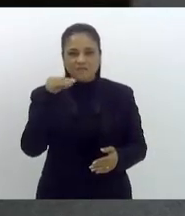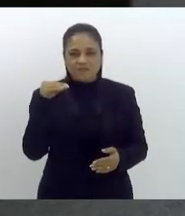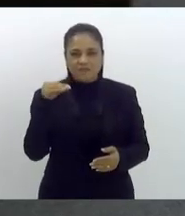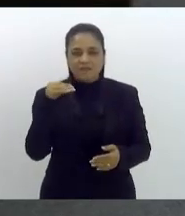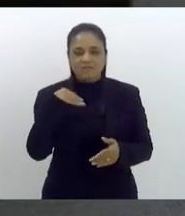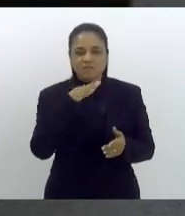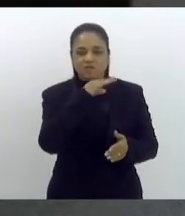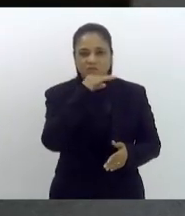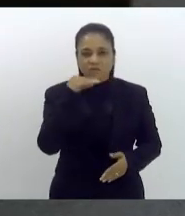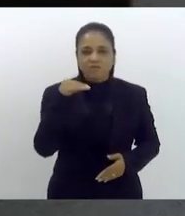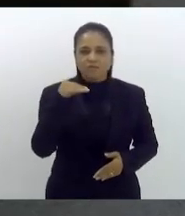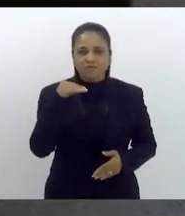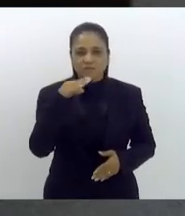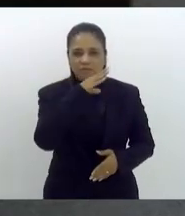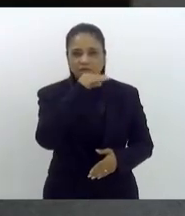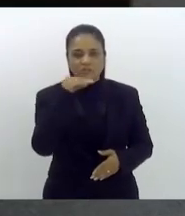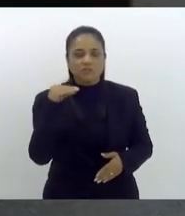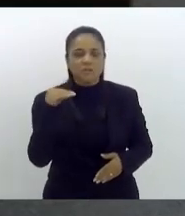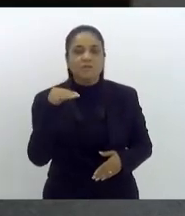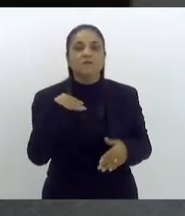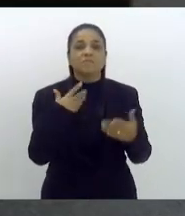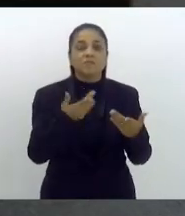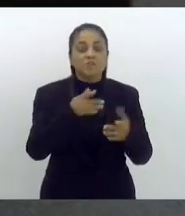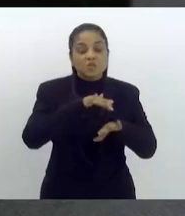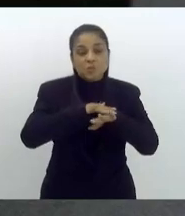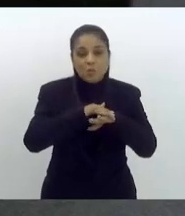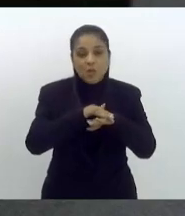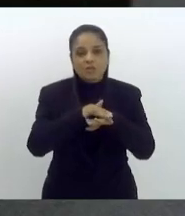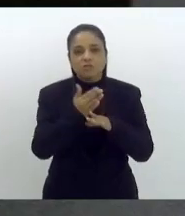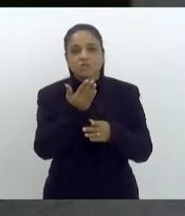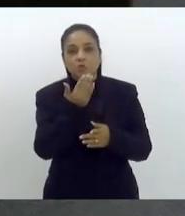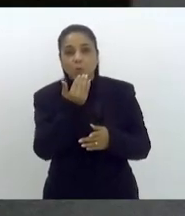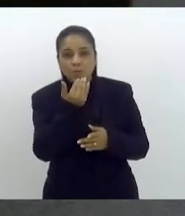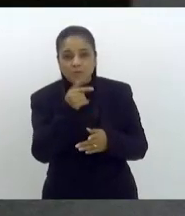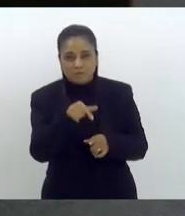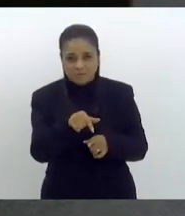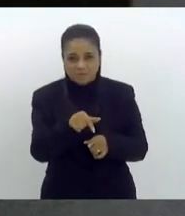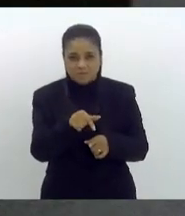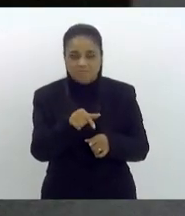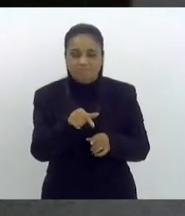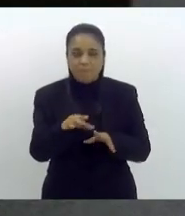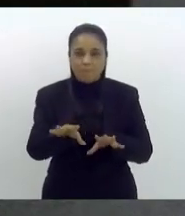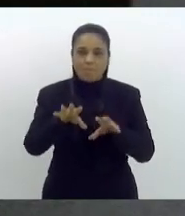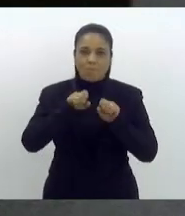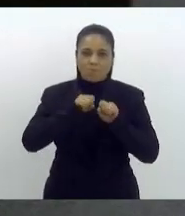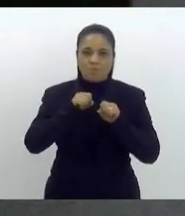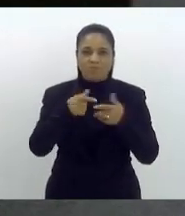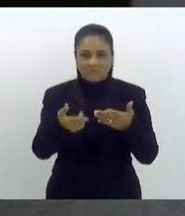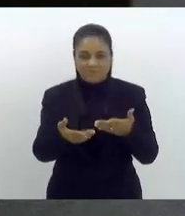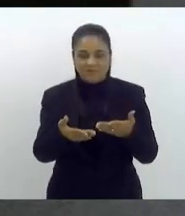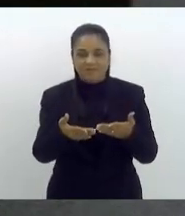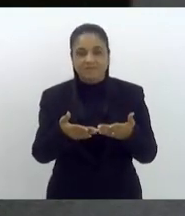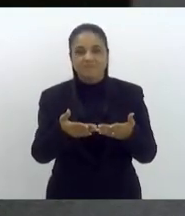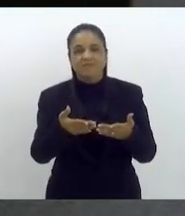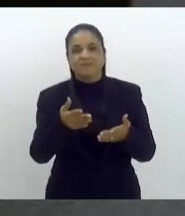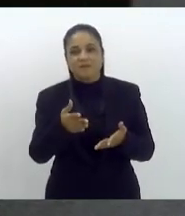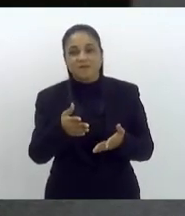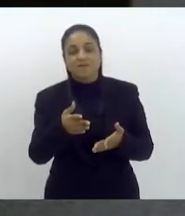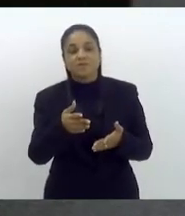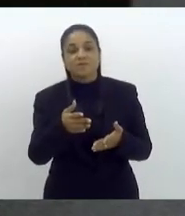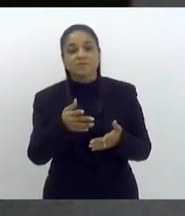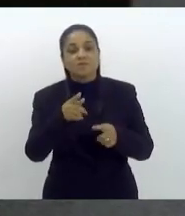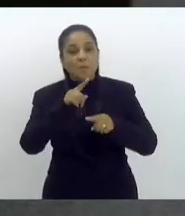doenças providas de não comidas porque a gente sequer pode chamar isso de comida mas são